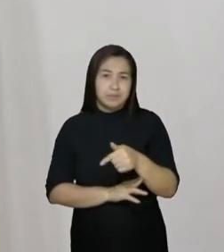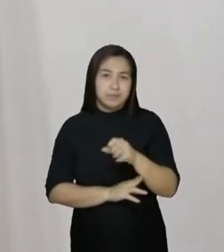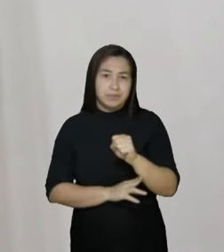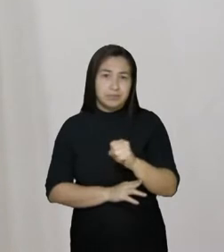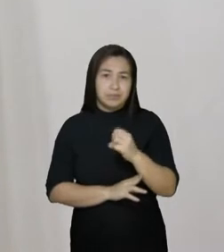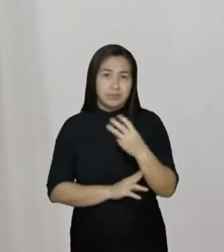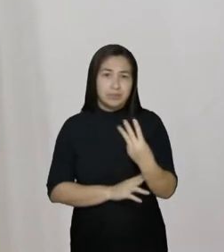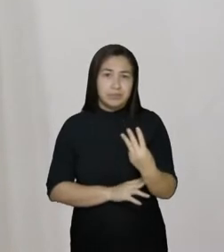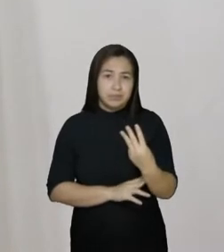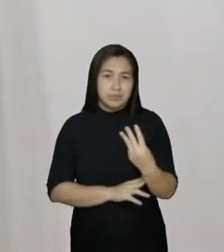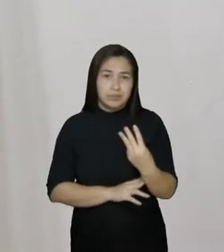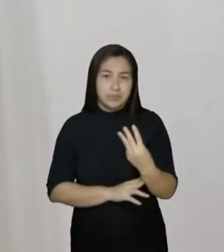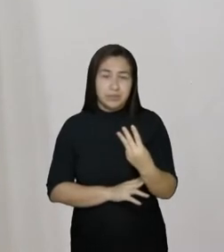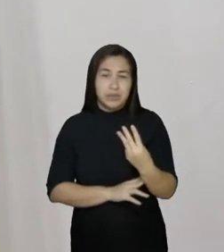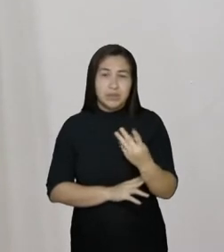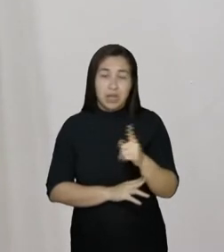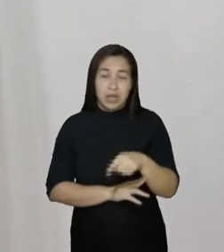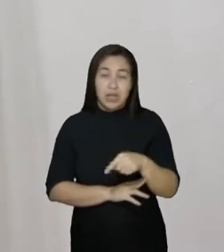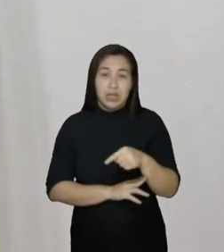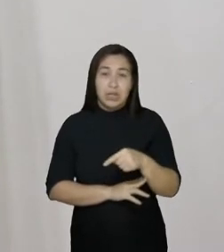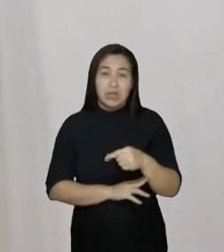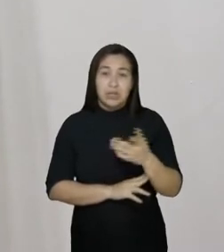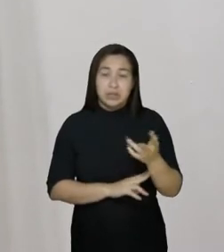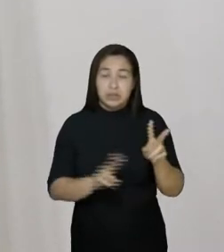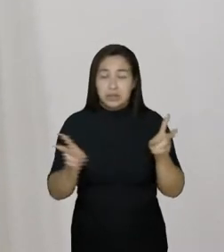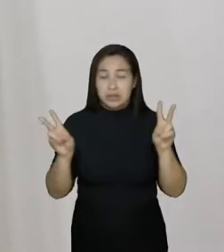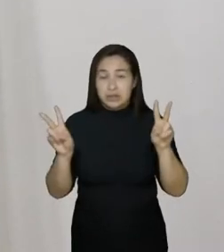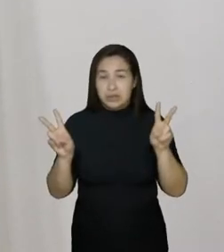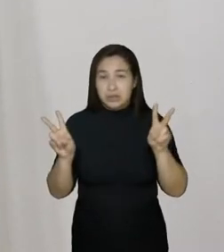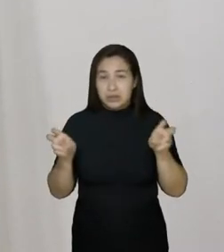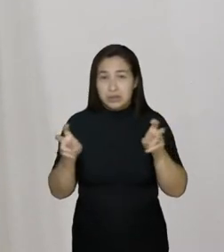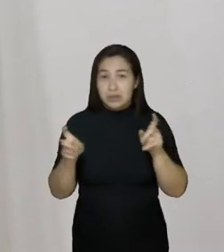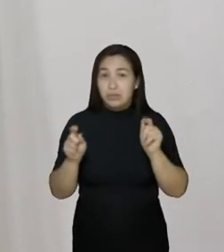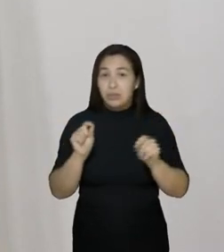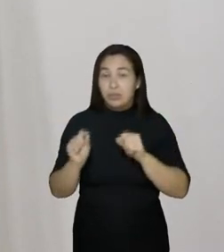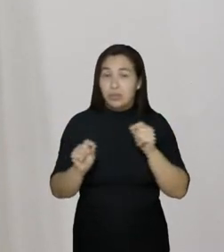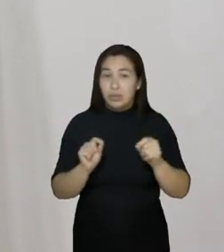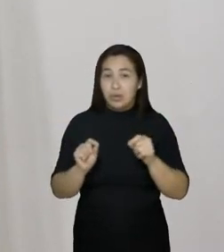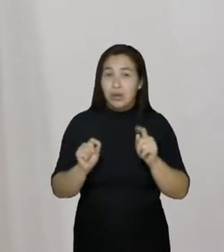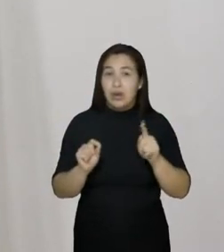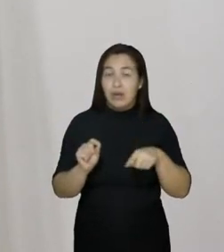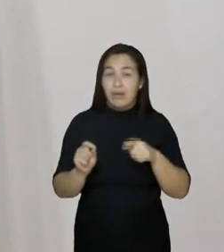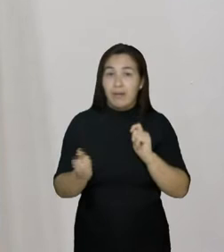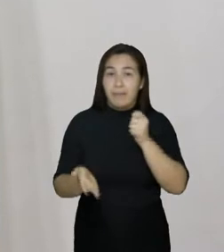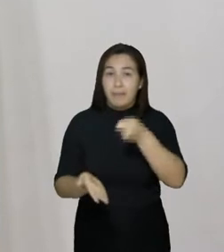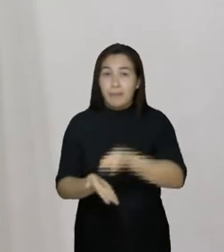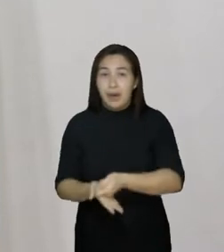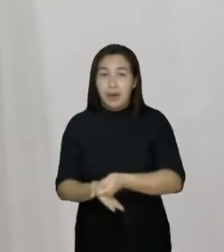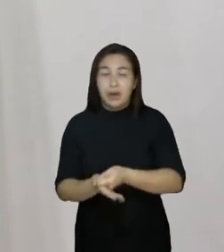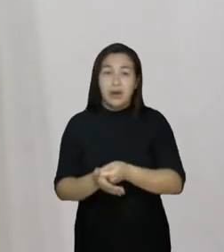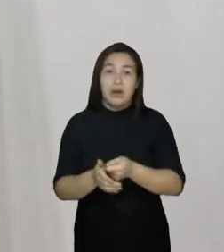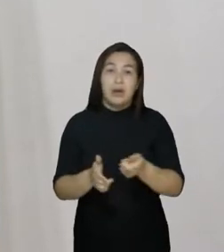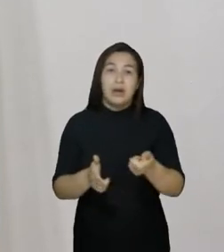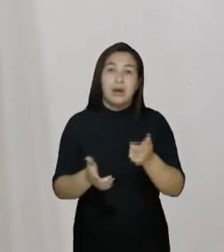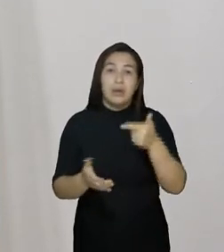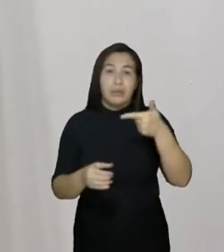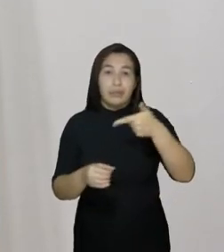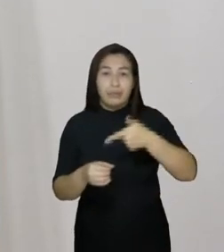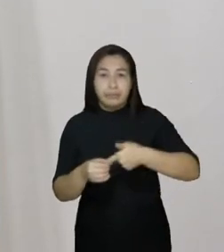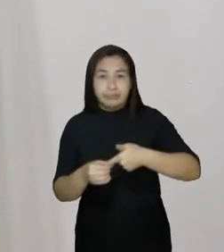783, né, das quais se tratava da verba indenizatória, né, dos combustíveis,